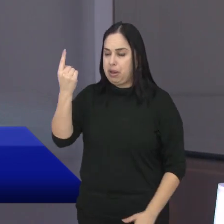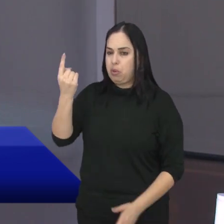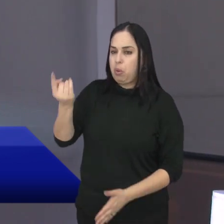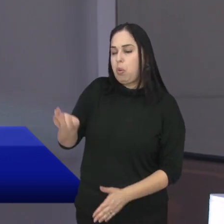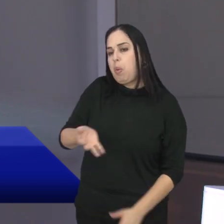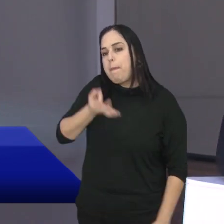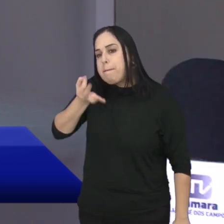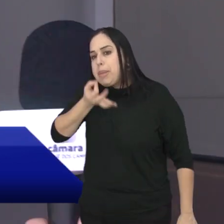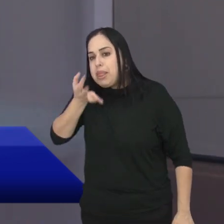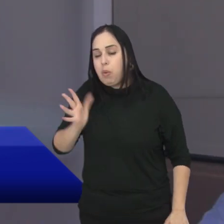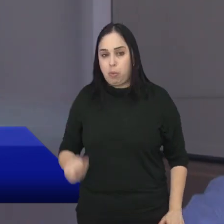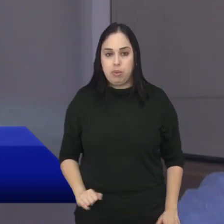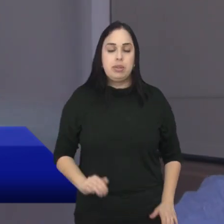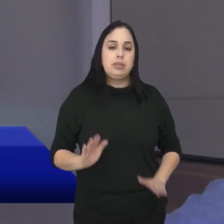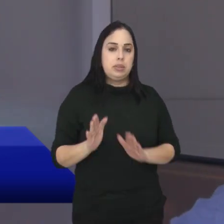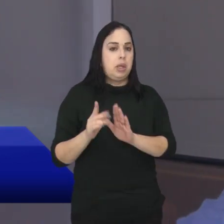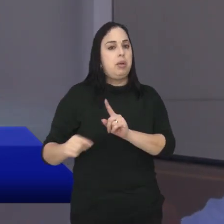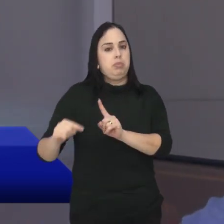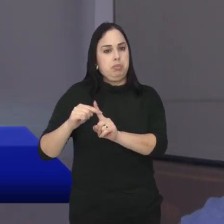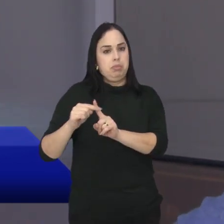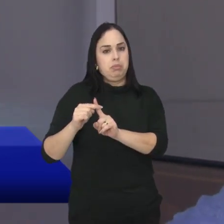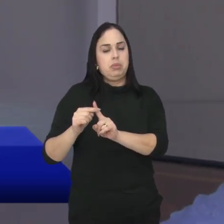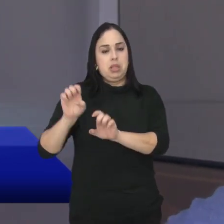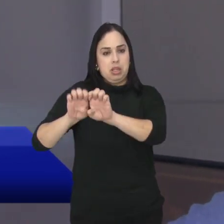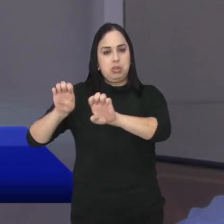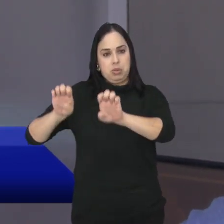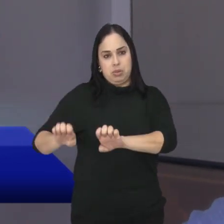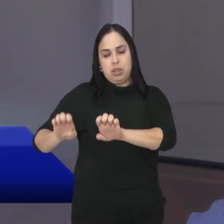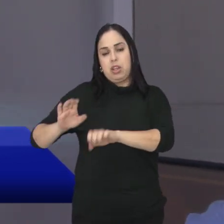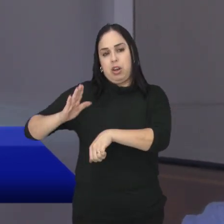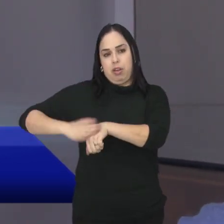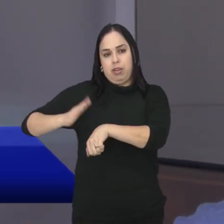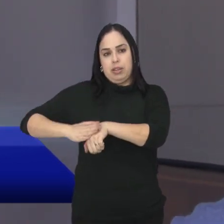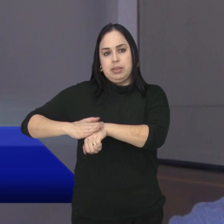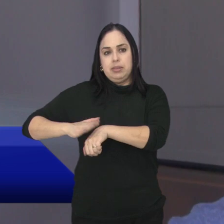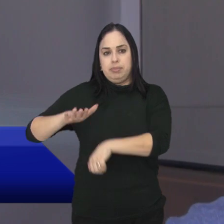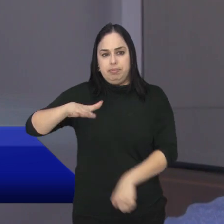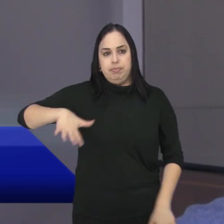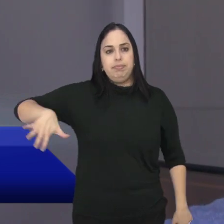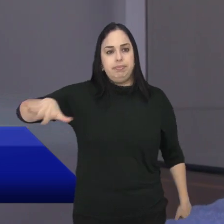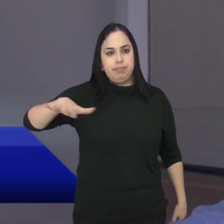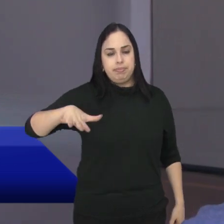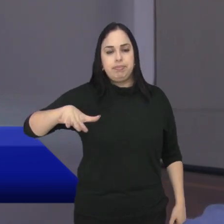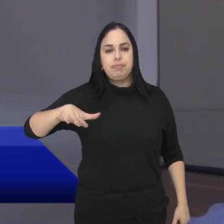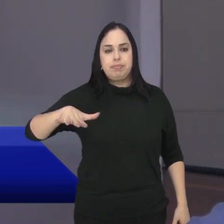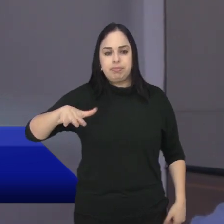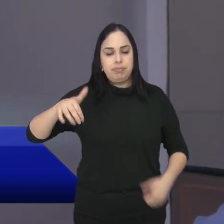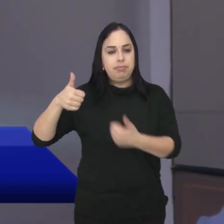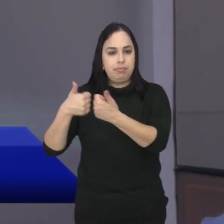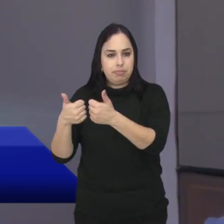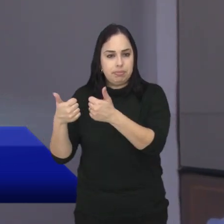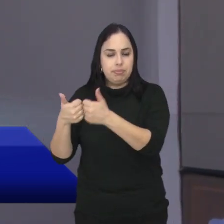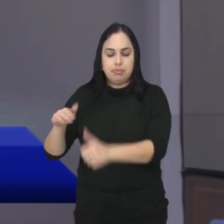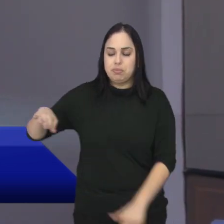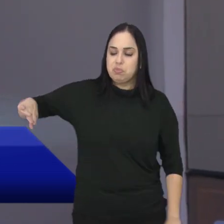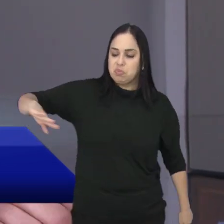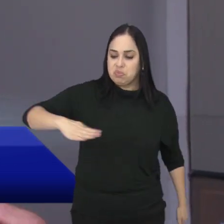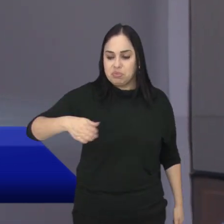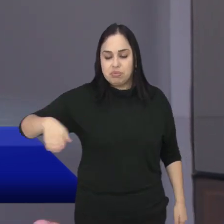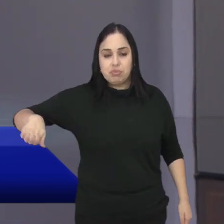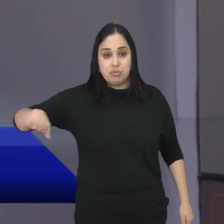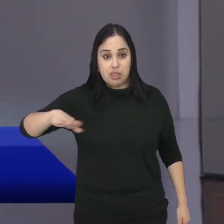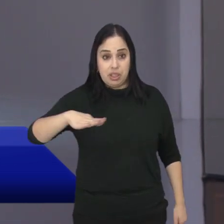pode fazer da primeira fase? A primeira fase foi bem positiva, toda essa infraestrutura que a gente fez do viário, o transporte